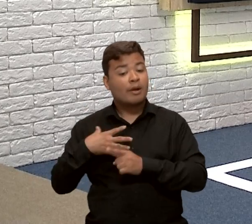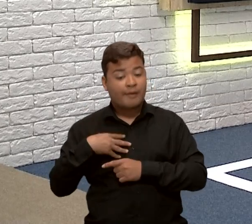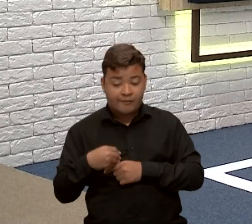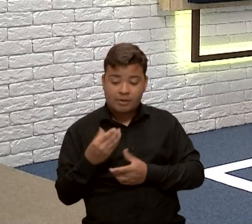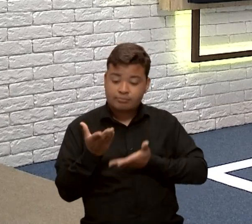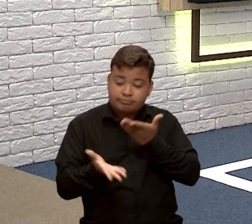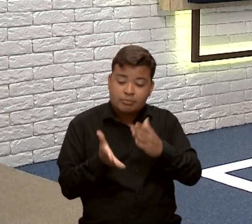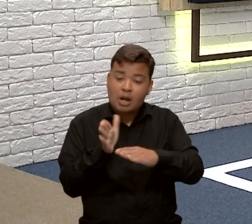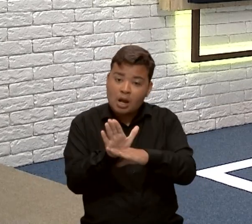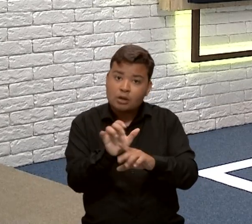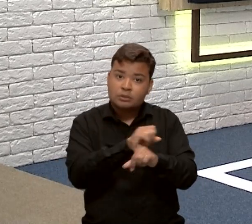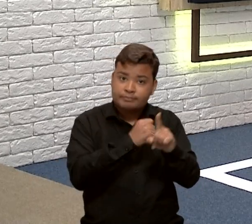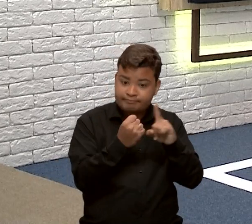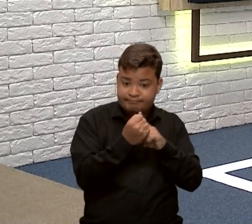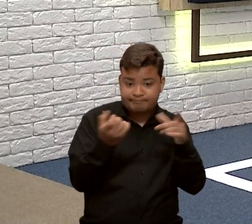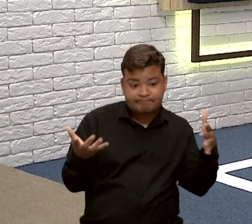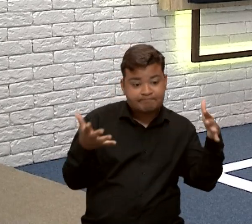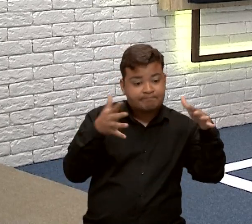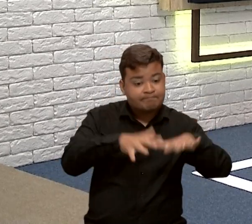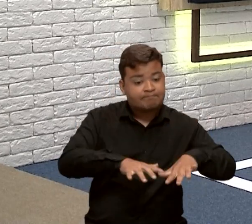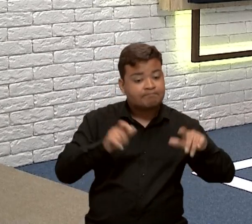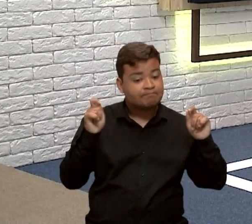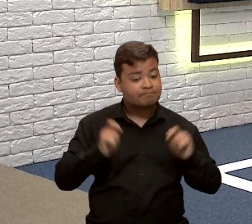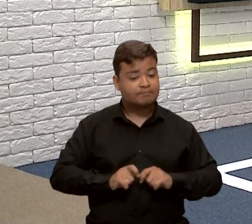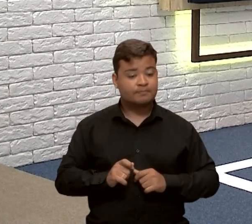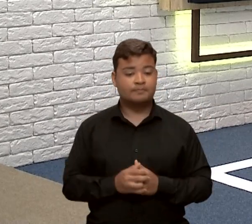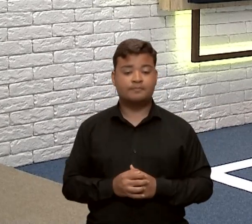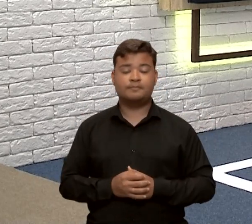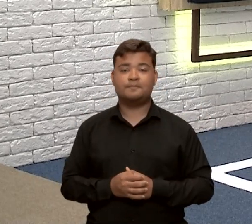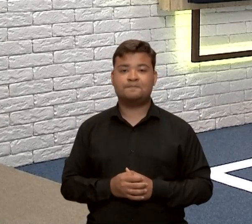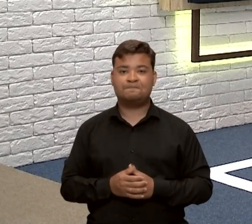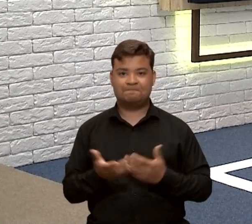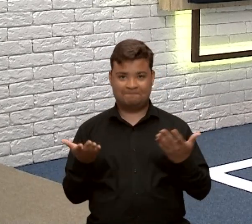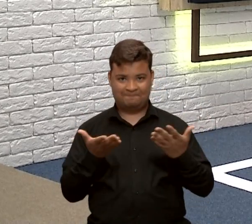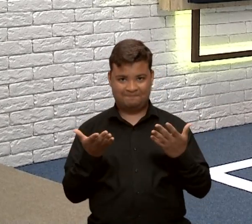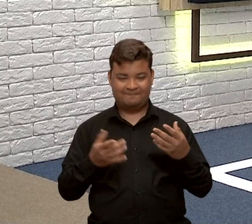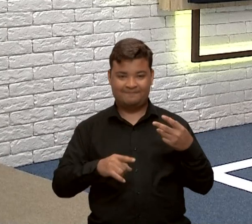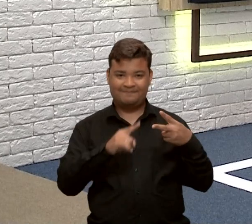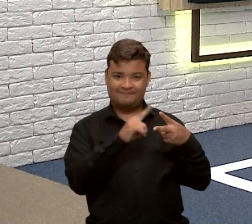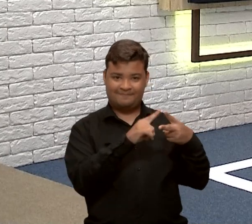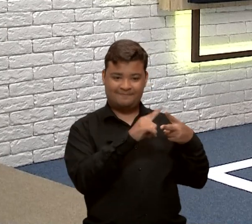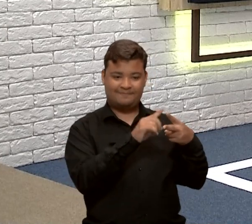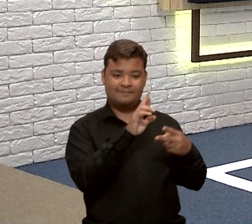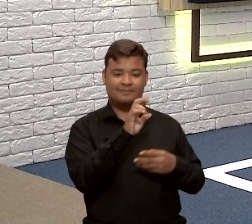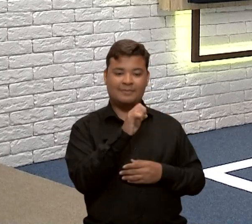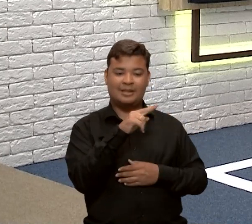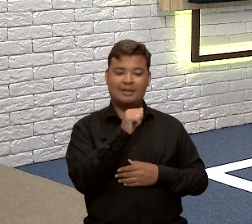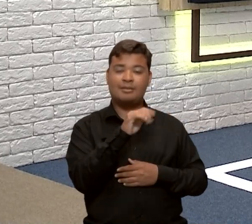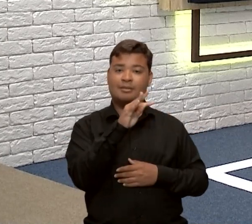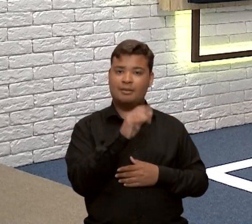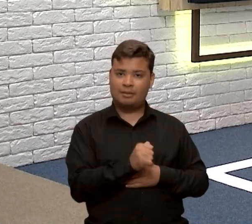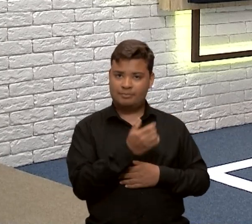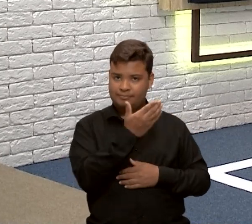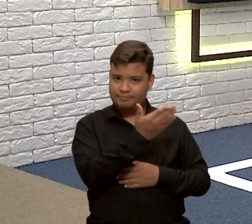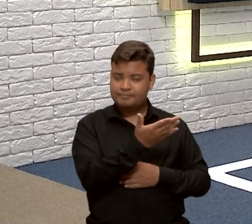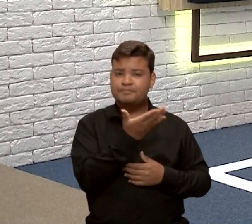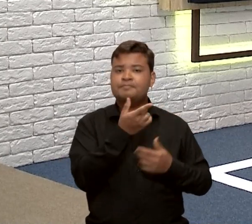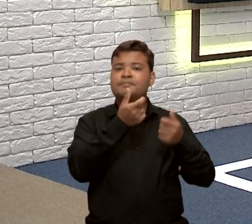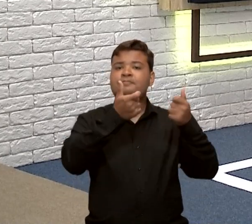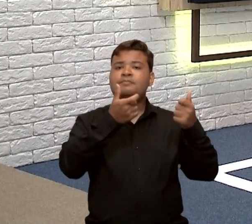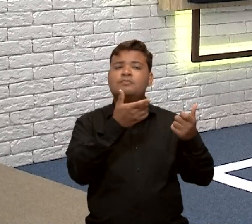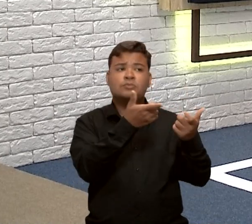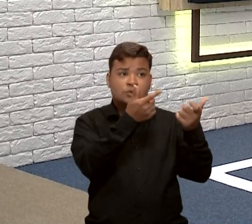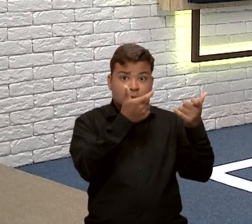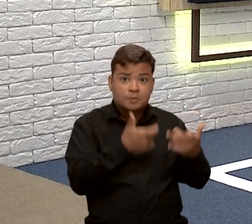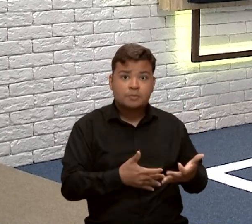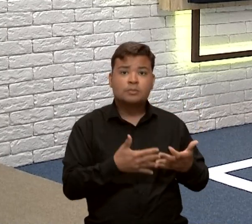ser incluído na sociedade. Eu vou passar a palavra para a Renata. Renata, eu queria que você falasse desses desafios para a